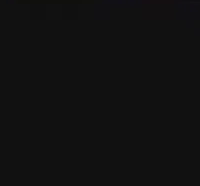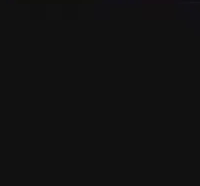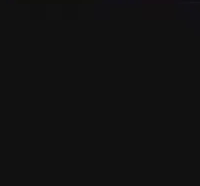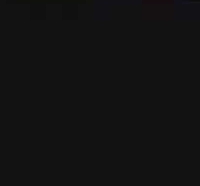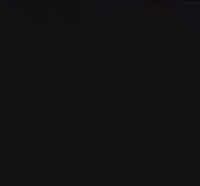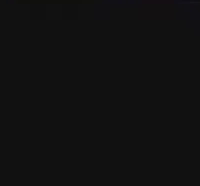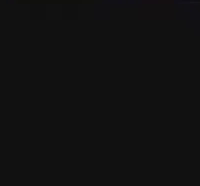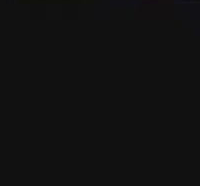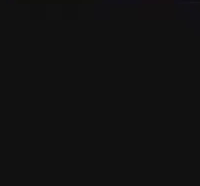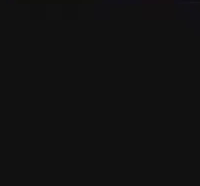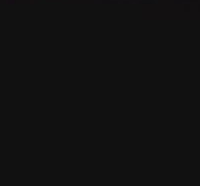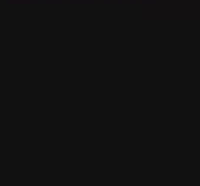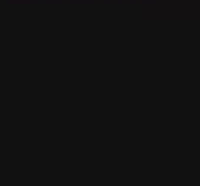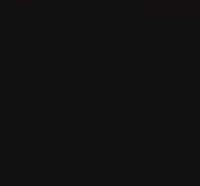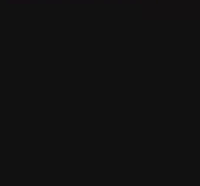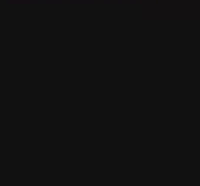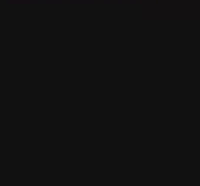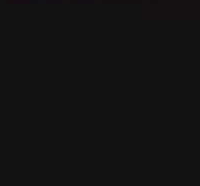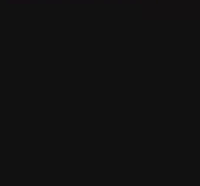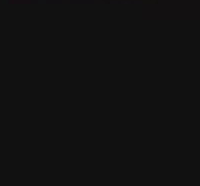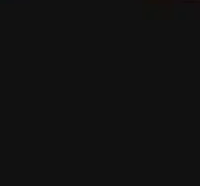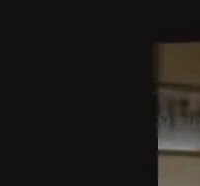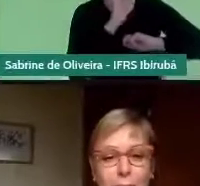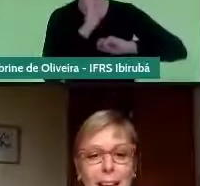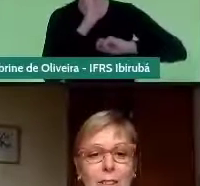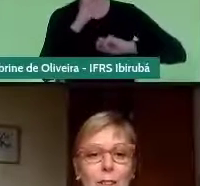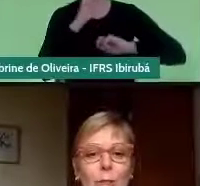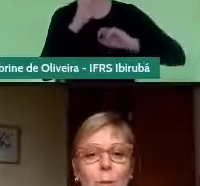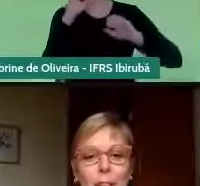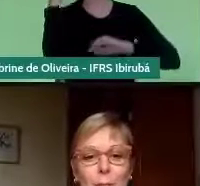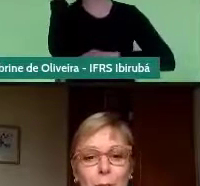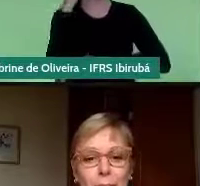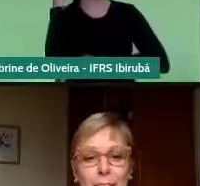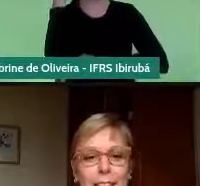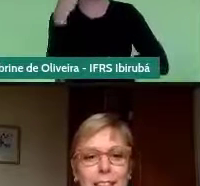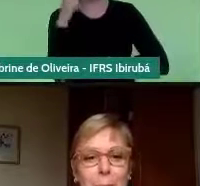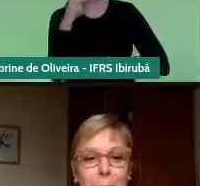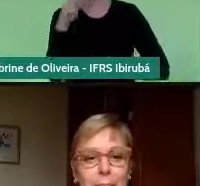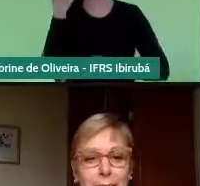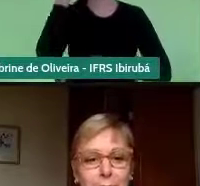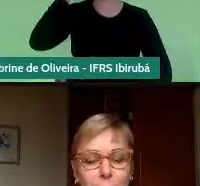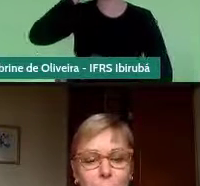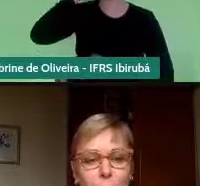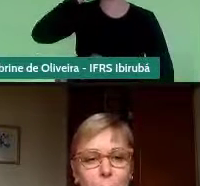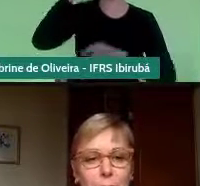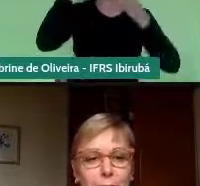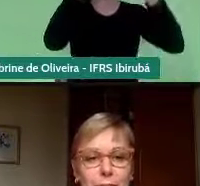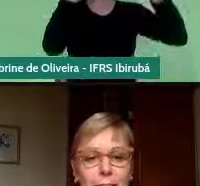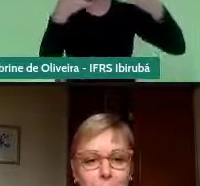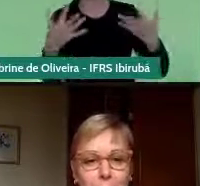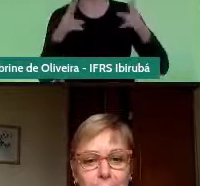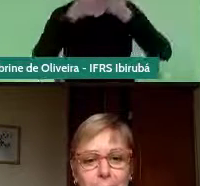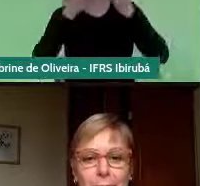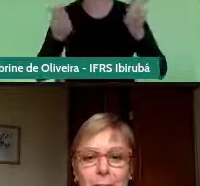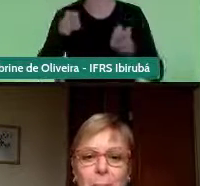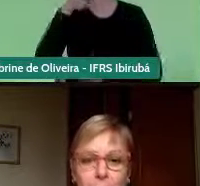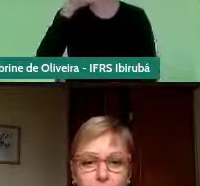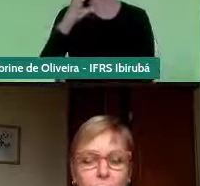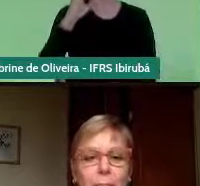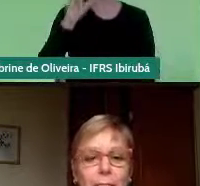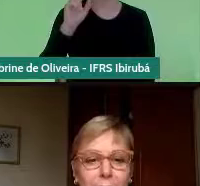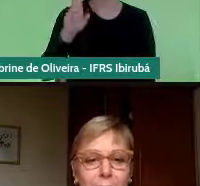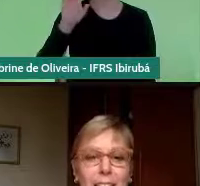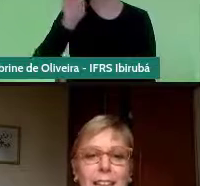essas experiências. E eu lembrei que tu falaste de curadoria também dentro do sistema, né,